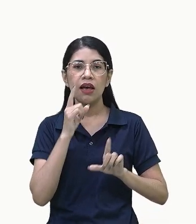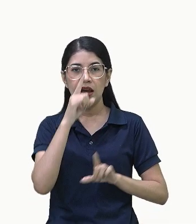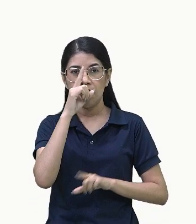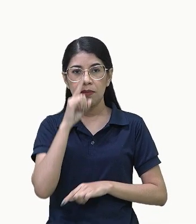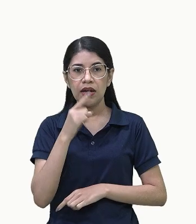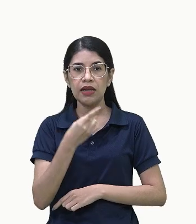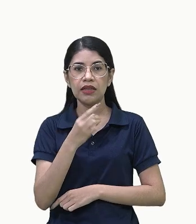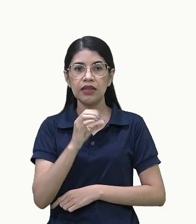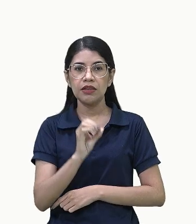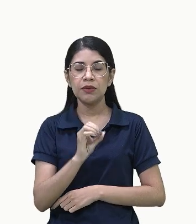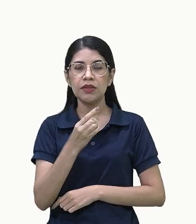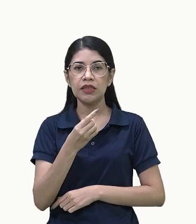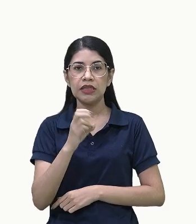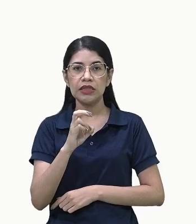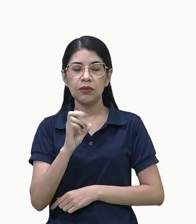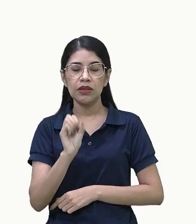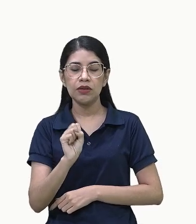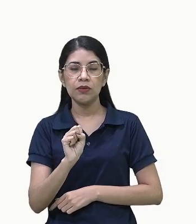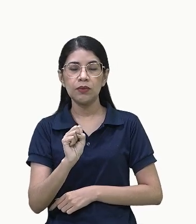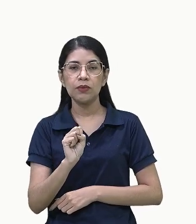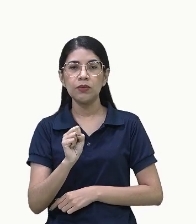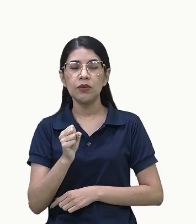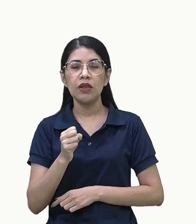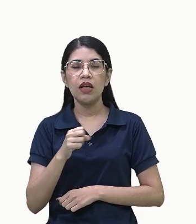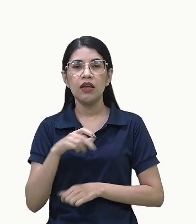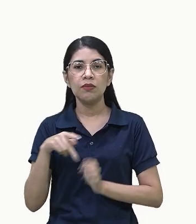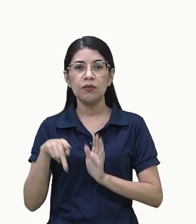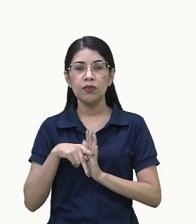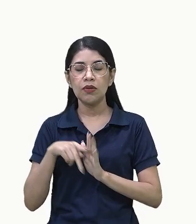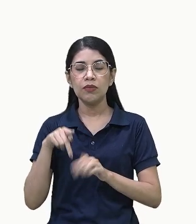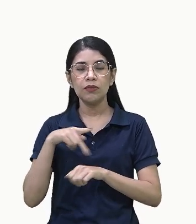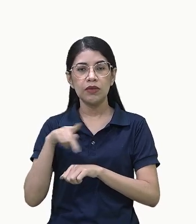10.158 pessoas. Elas vêm dos Estados Unidos,